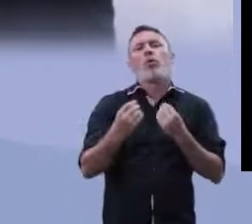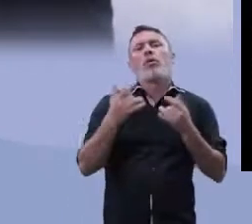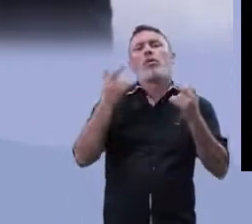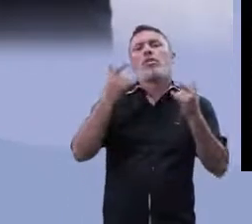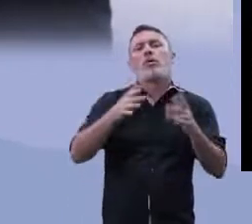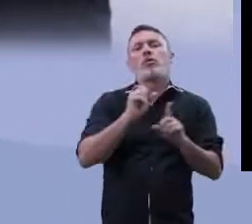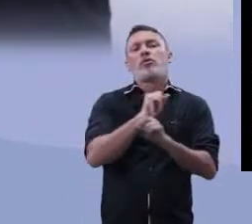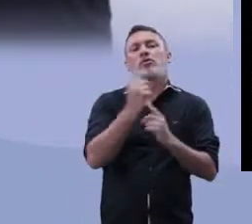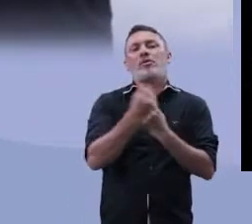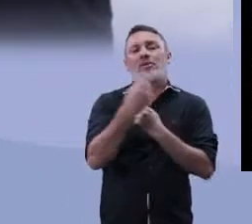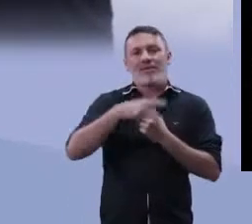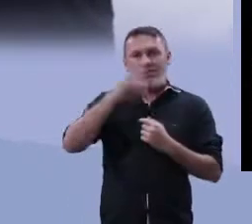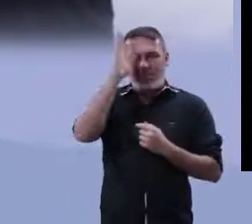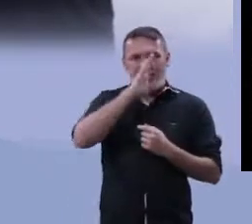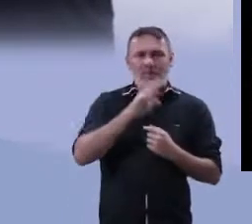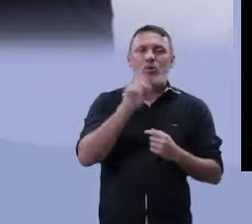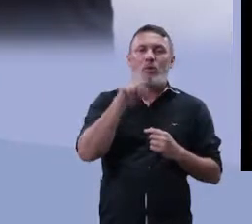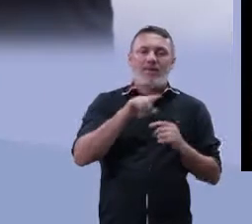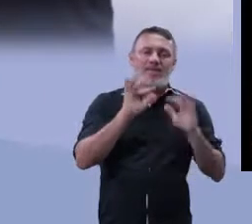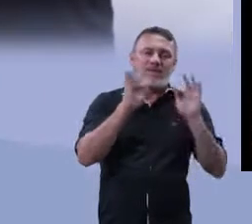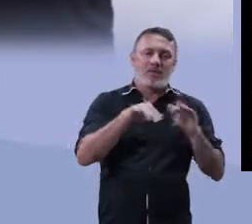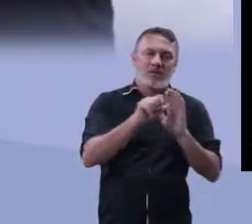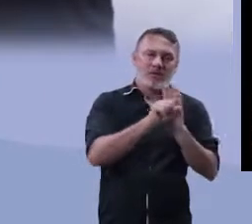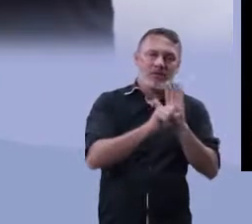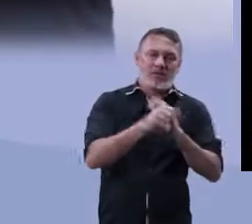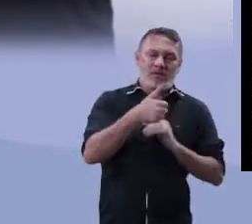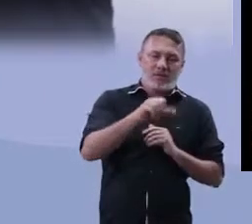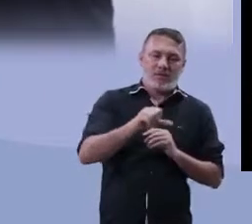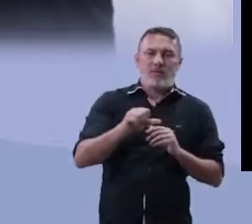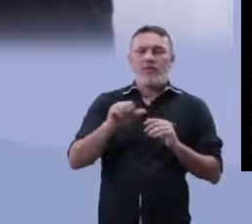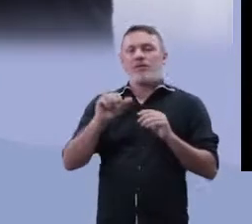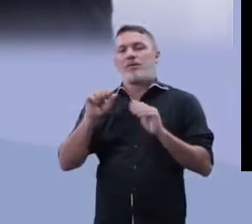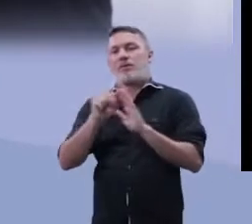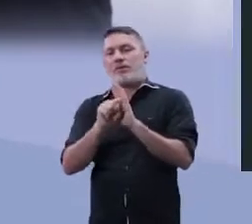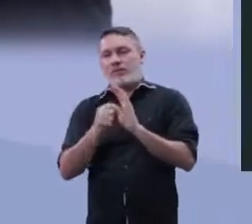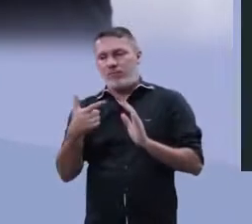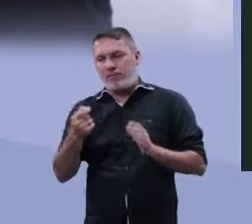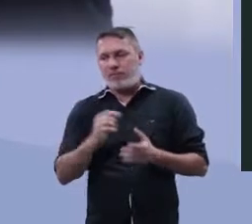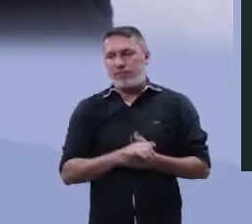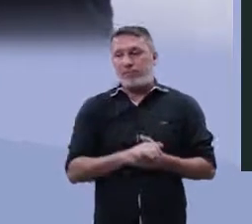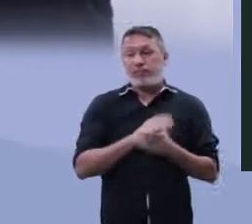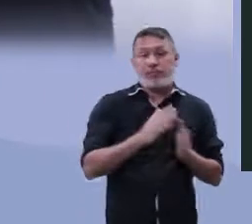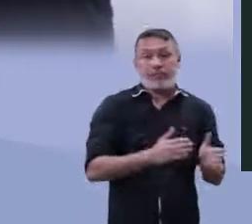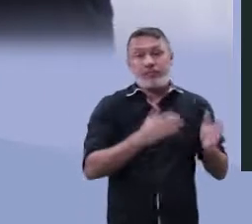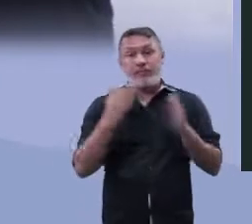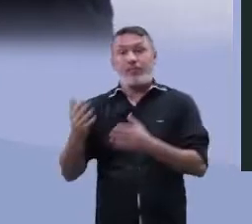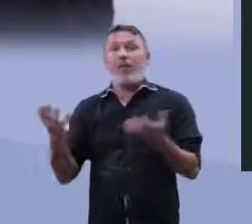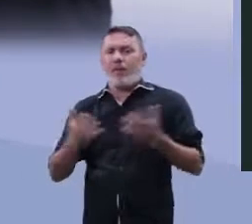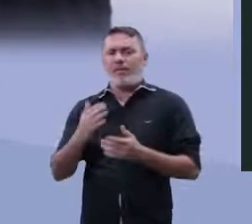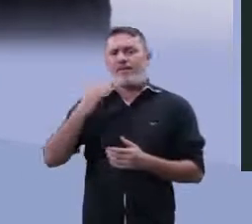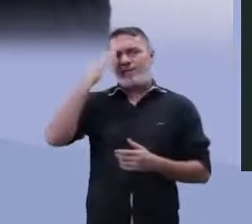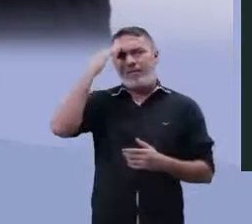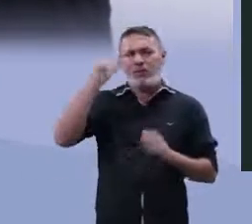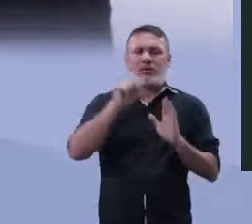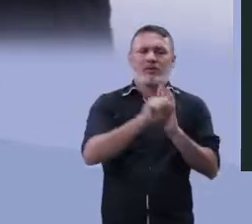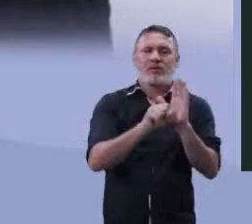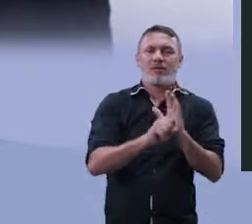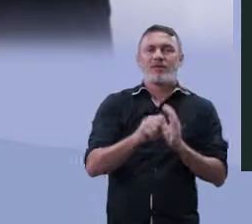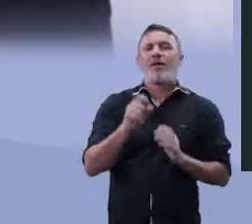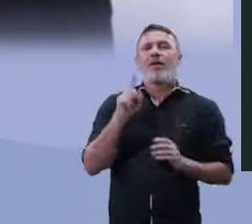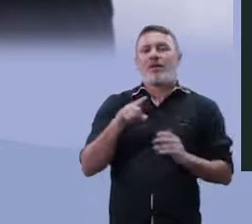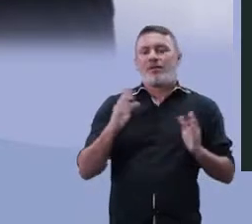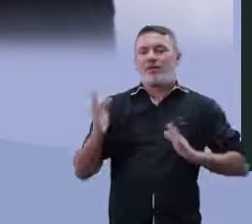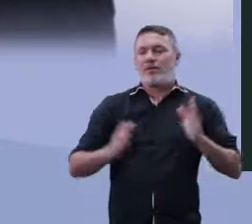aí na virada do século XIX para o século XX. Certo? E aí nós entramos na famosa geração de 30, né,